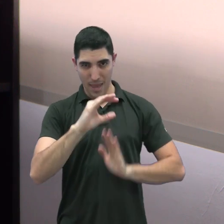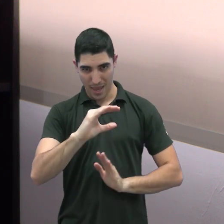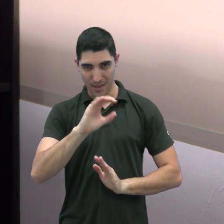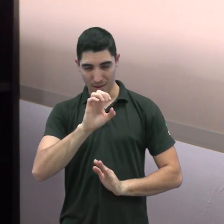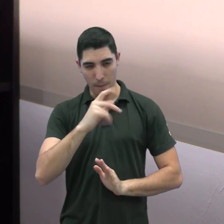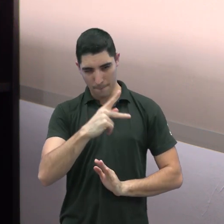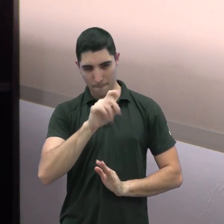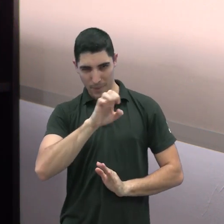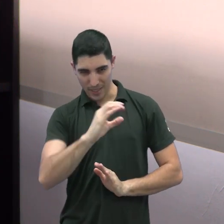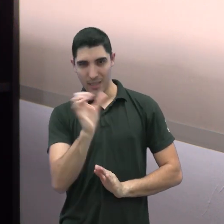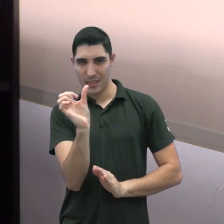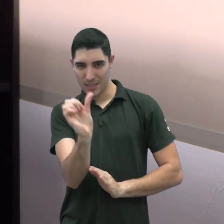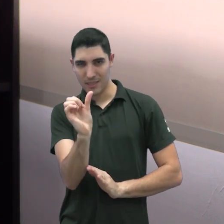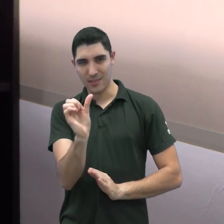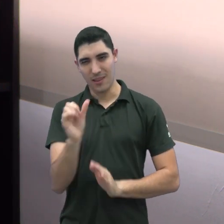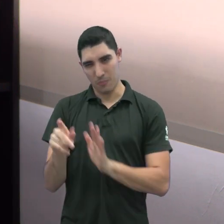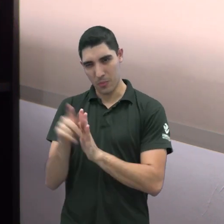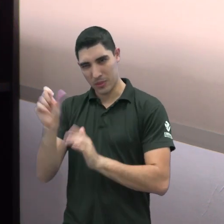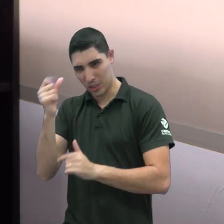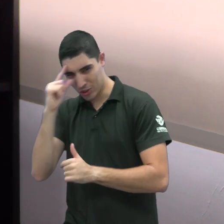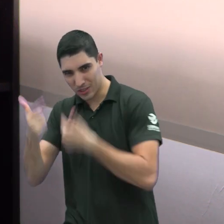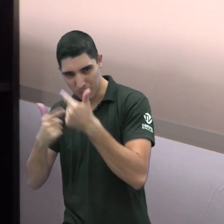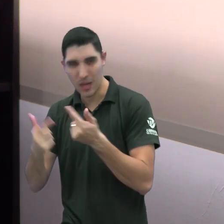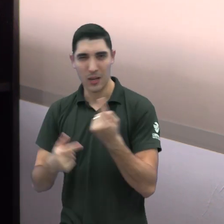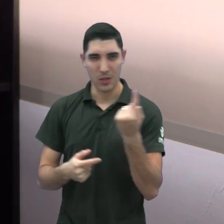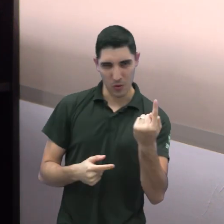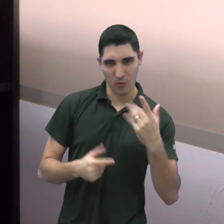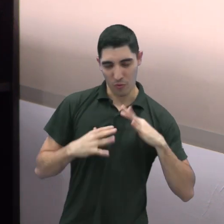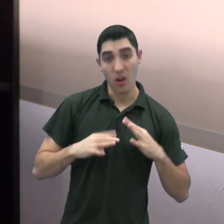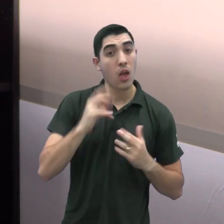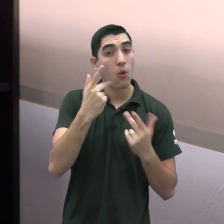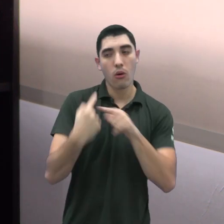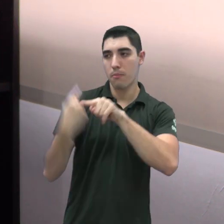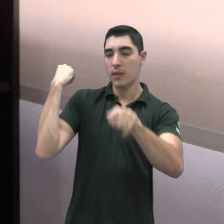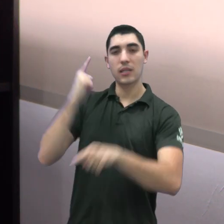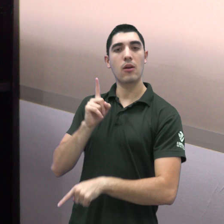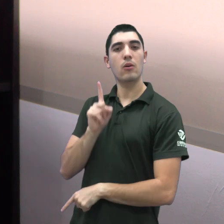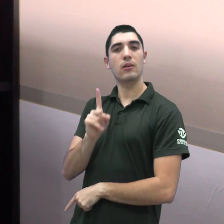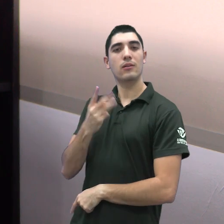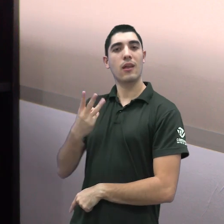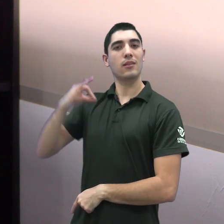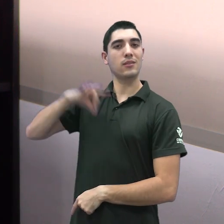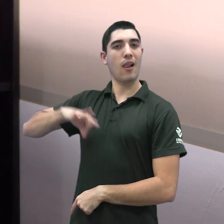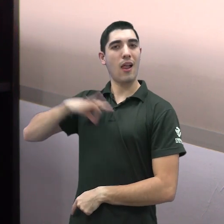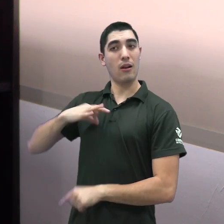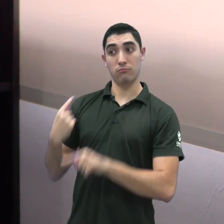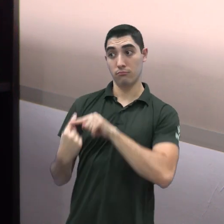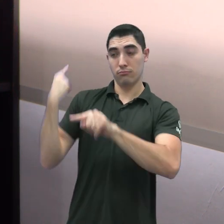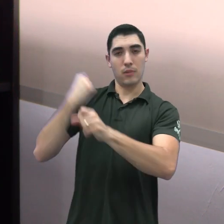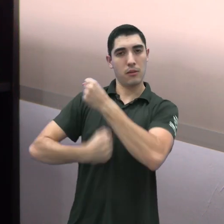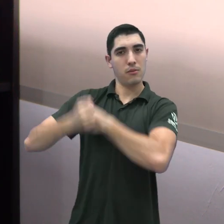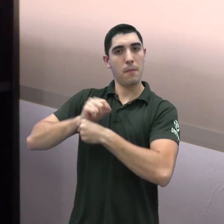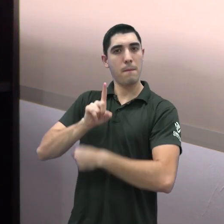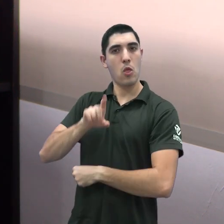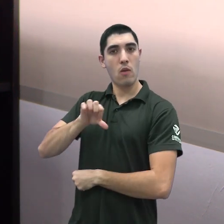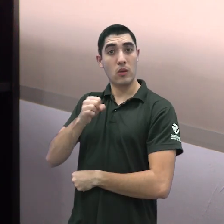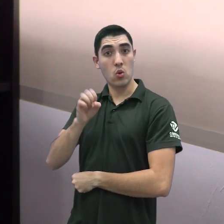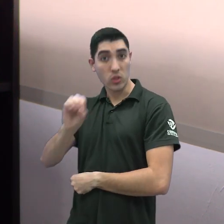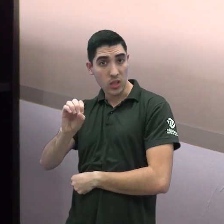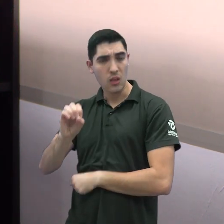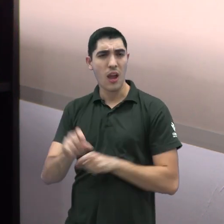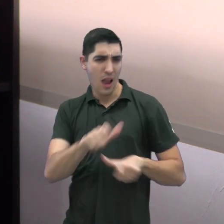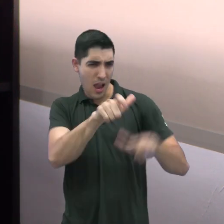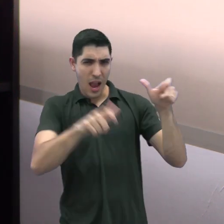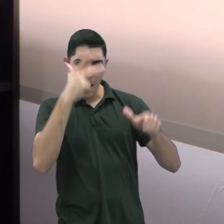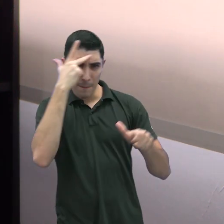muito parecida com o 13º. O 13º, quando ele se originou na década de 80, o que ocorreu?